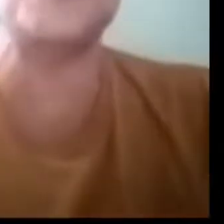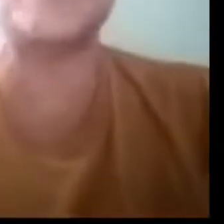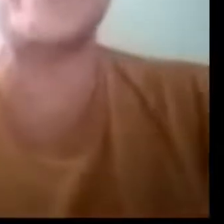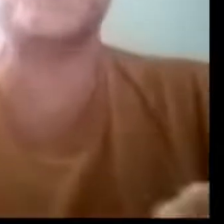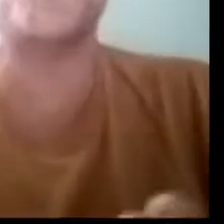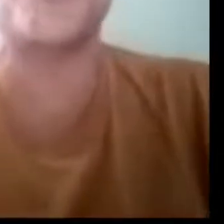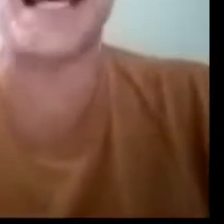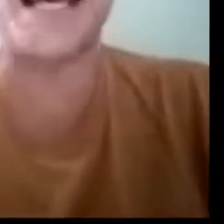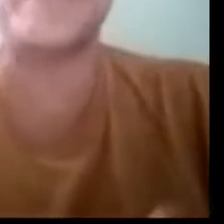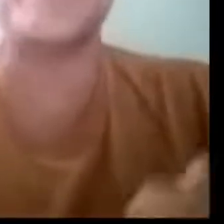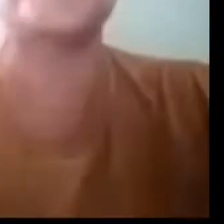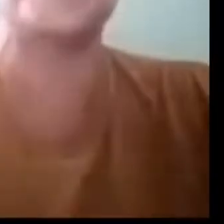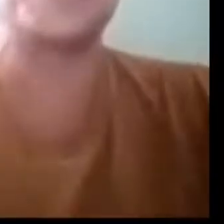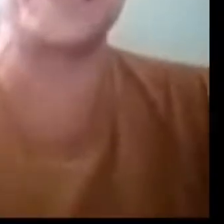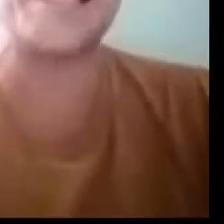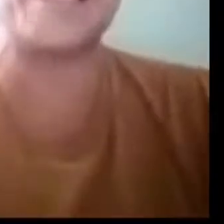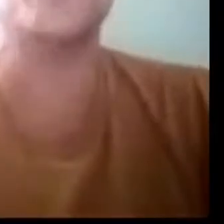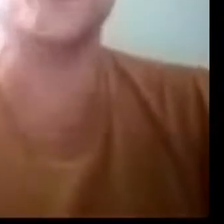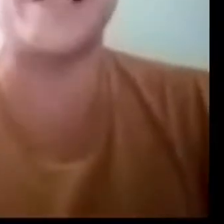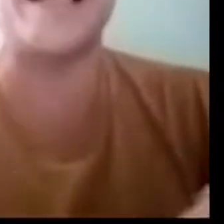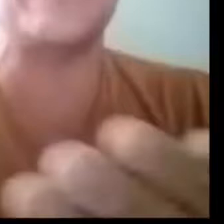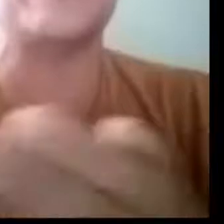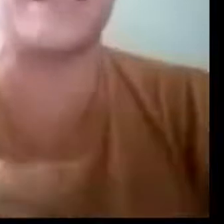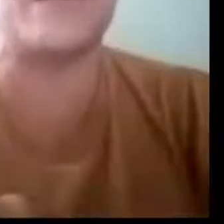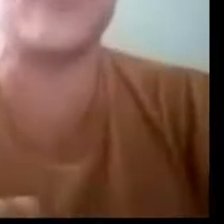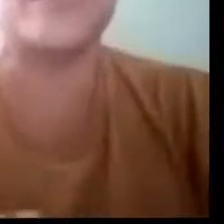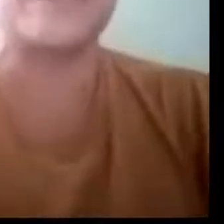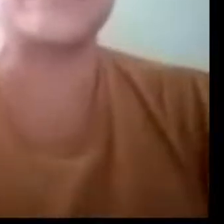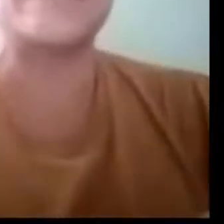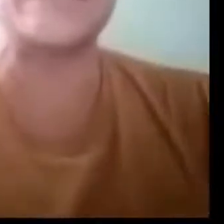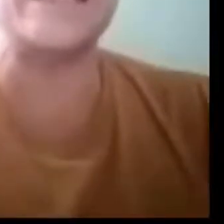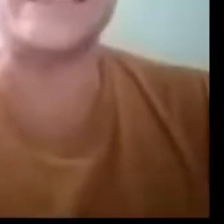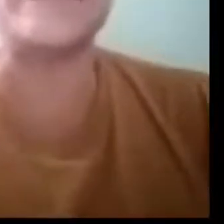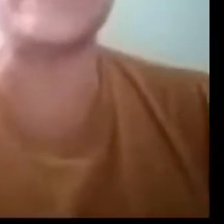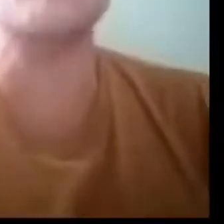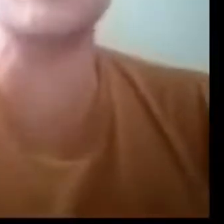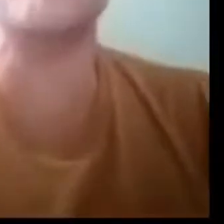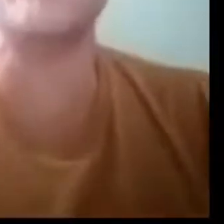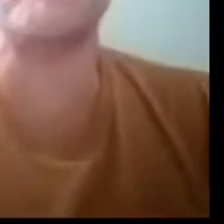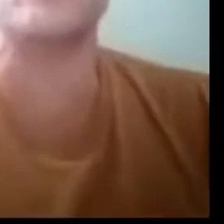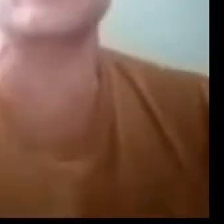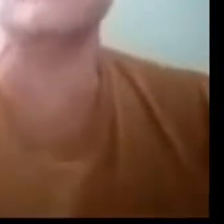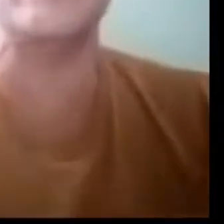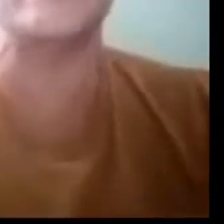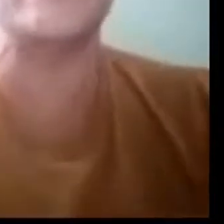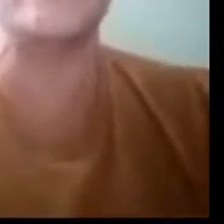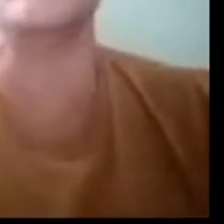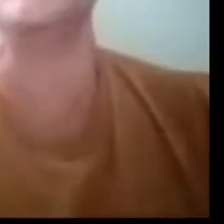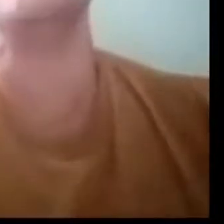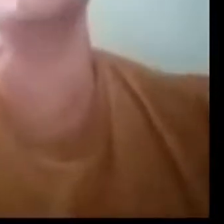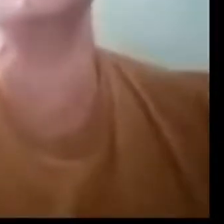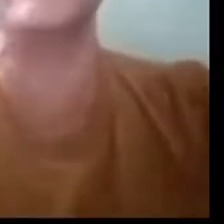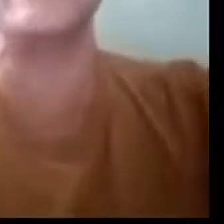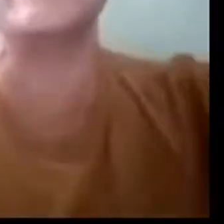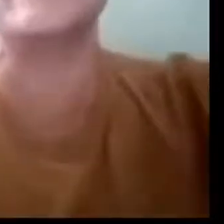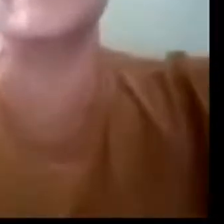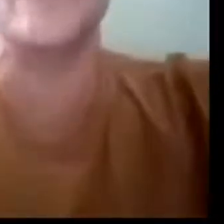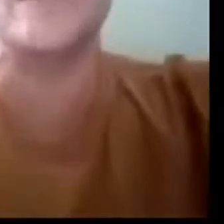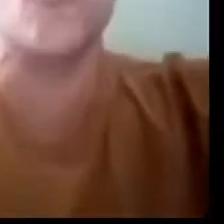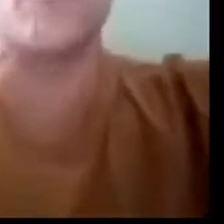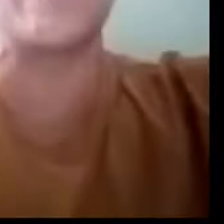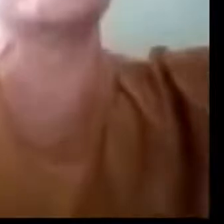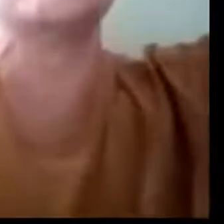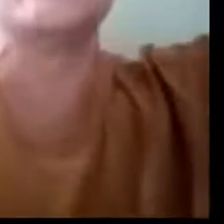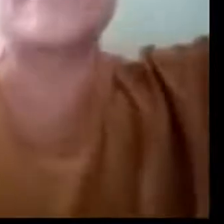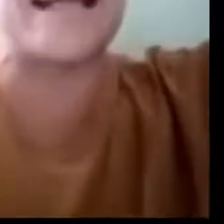divididas em estamentos sociais, clero, nobreza e servos, em que não havia possibilidade de mudança